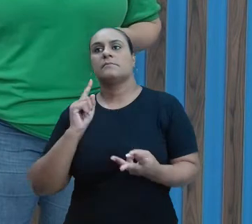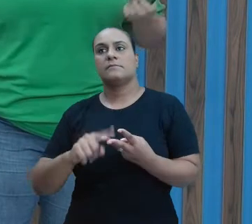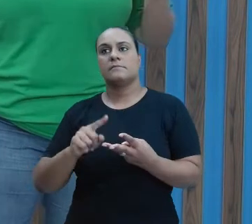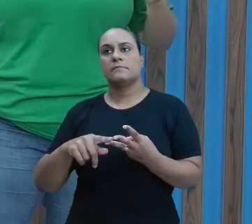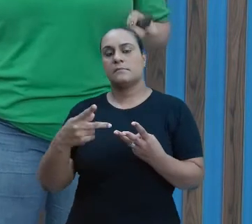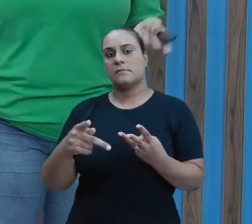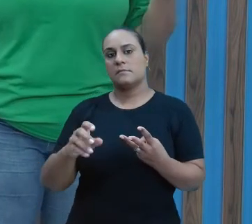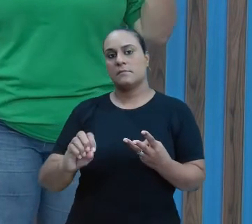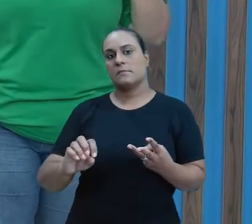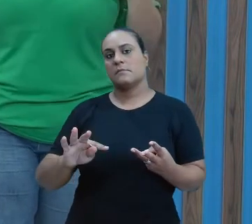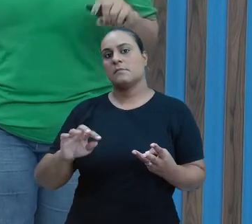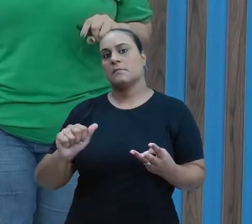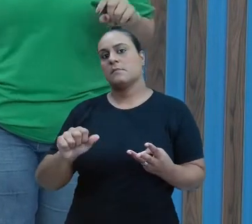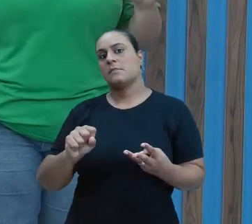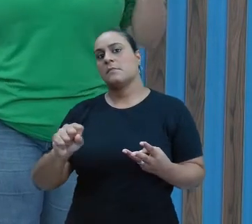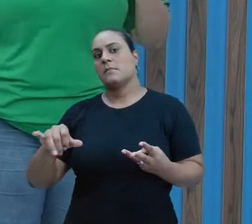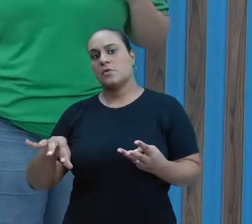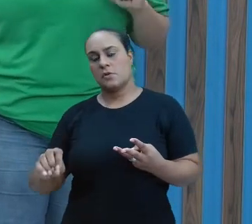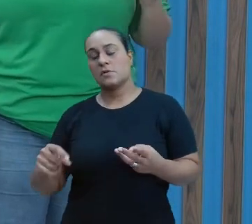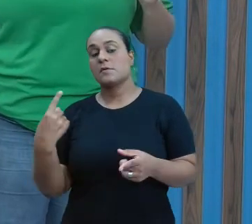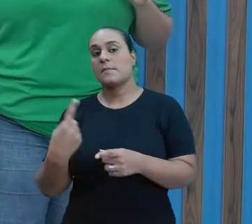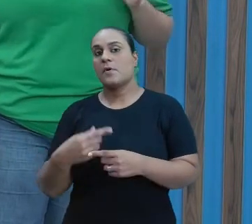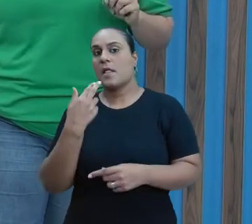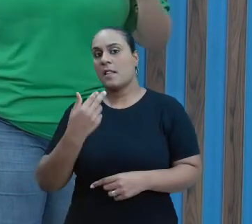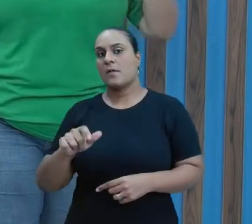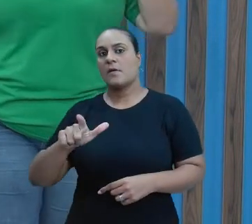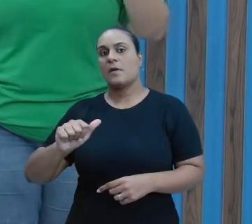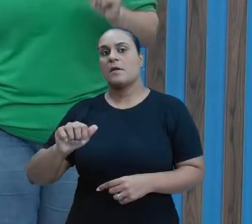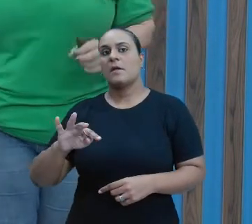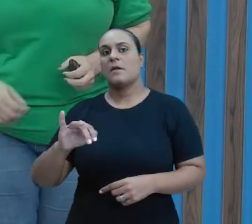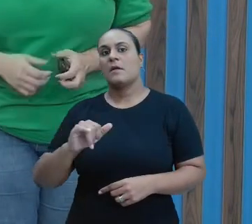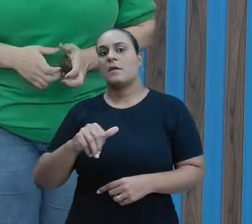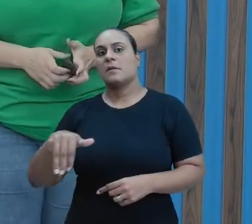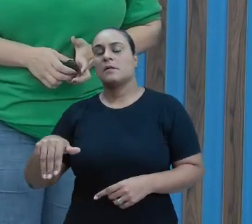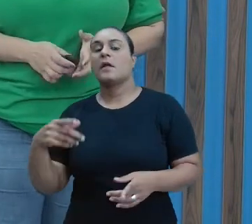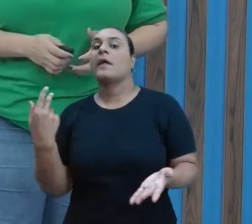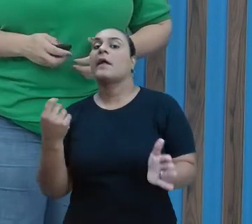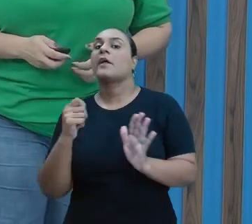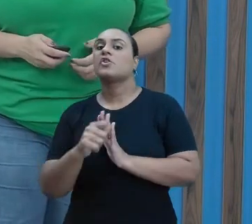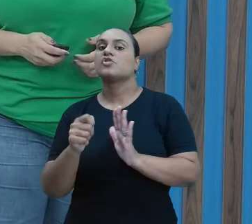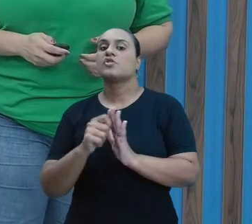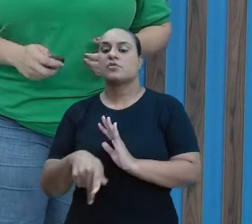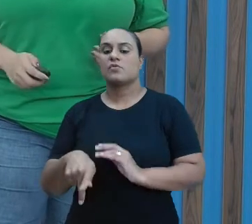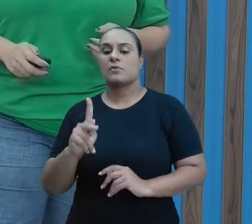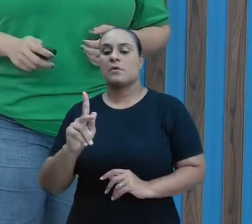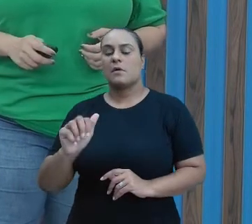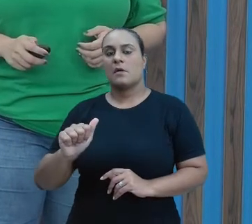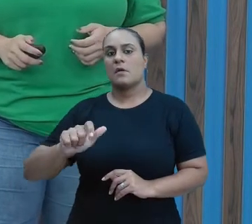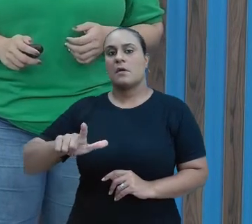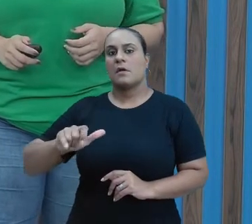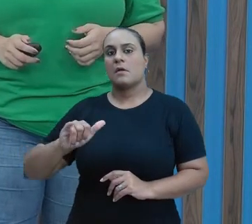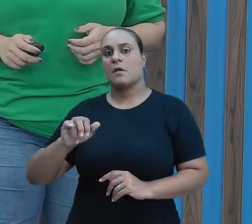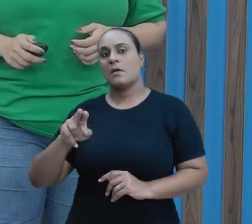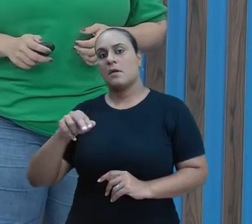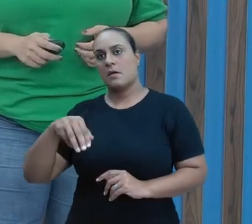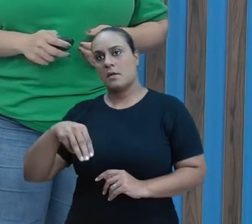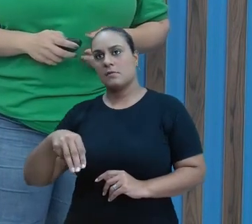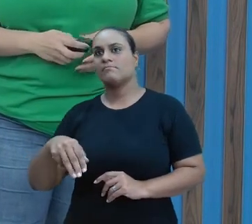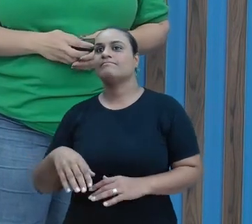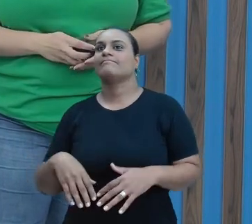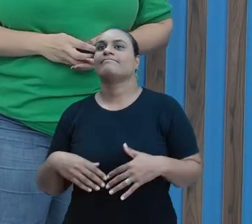quê? Porque no latim ele é escrito como Kalium, com K. Então, é isso